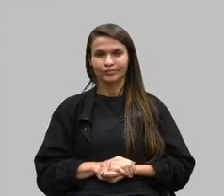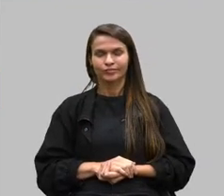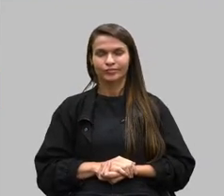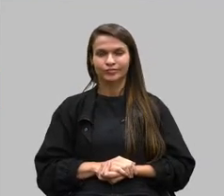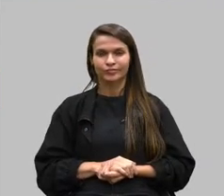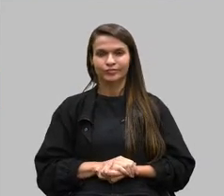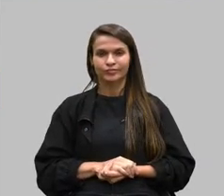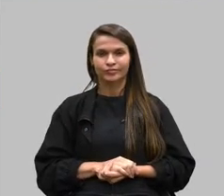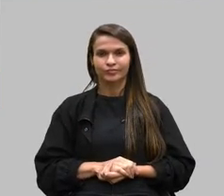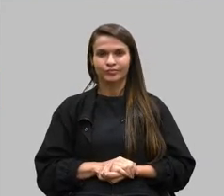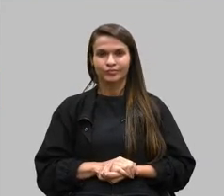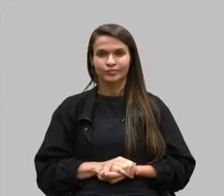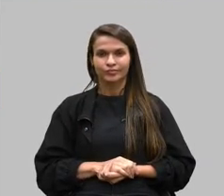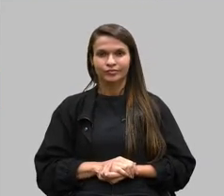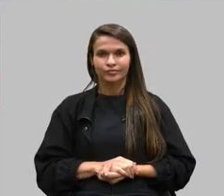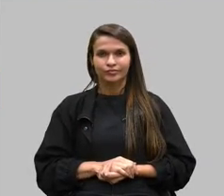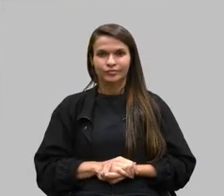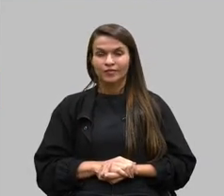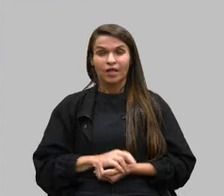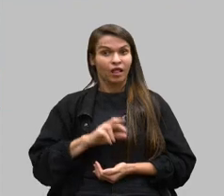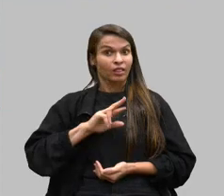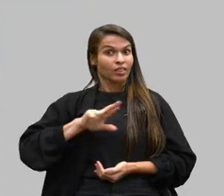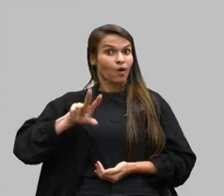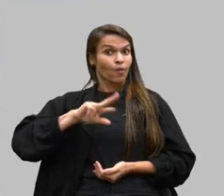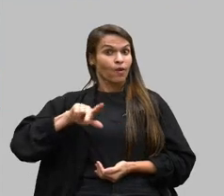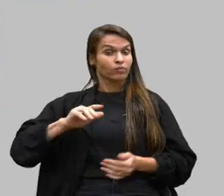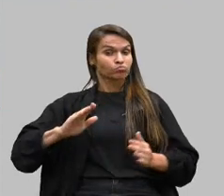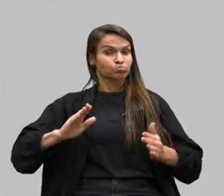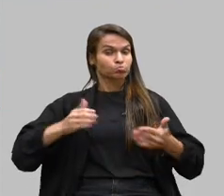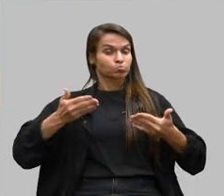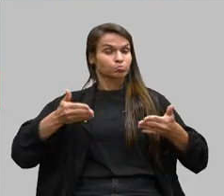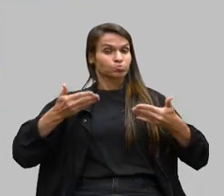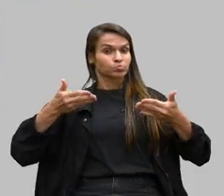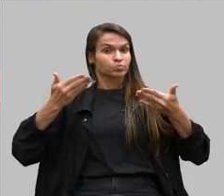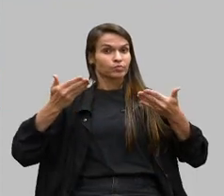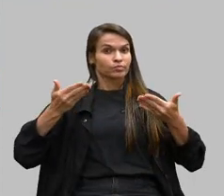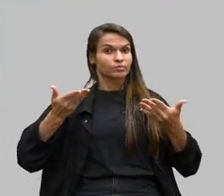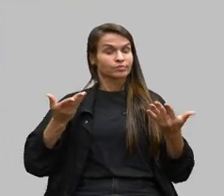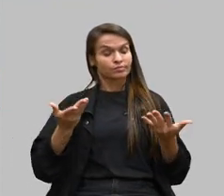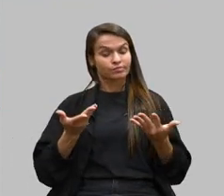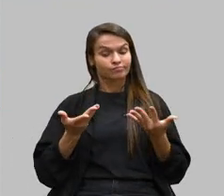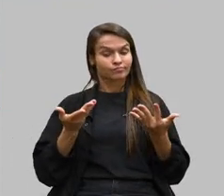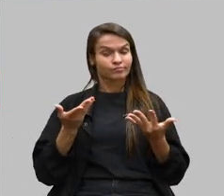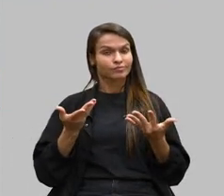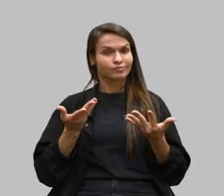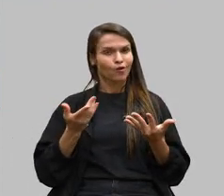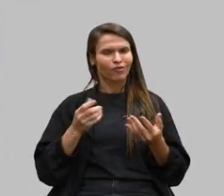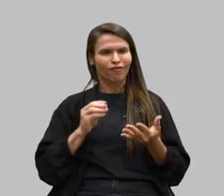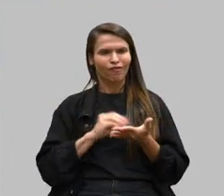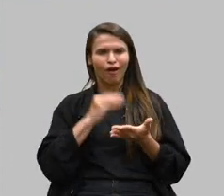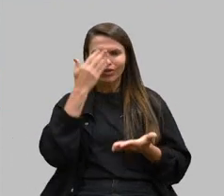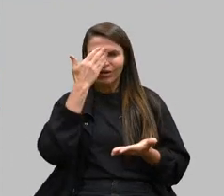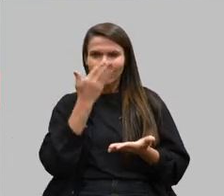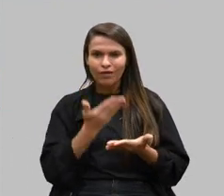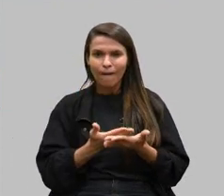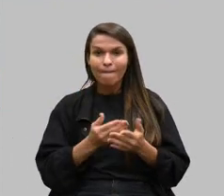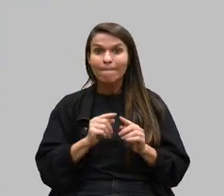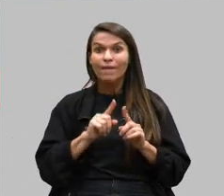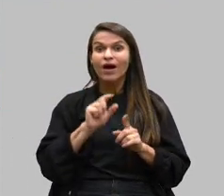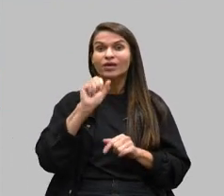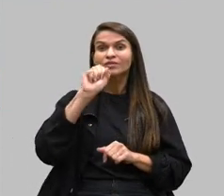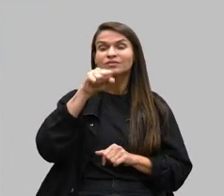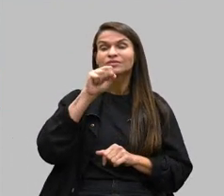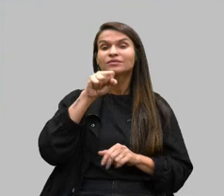ajustada mas não é o entusiasmo ou incrédulo mas sim justamente por